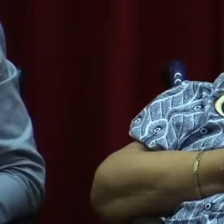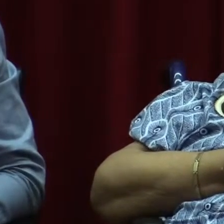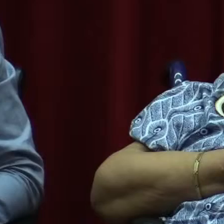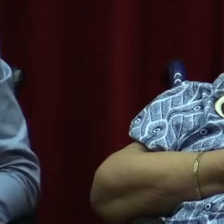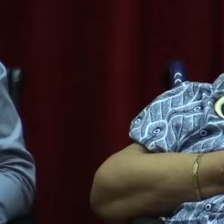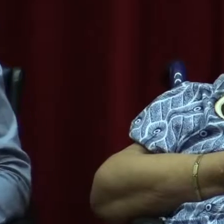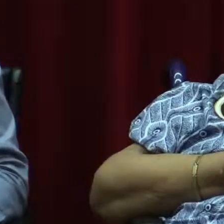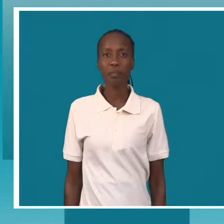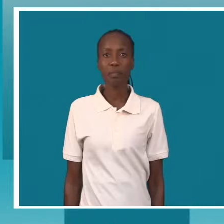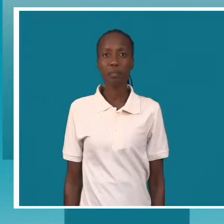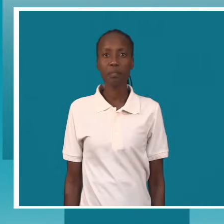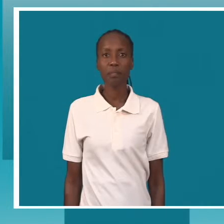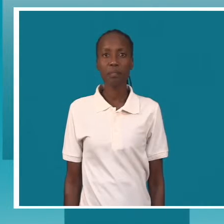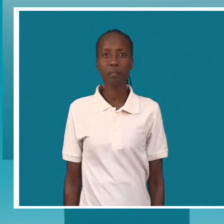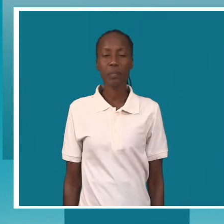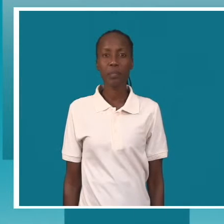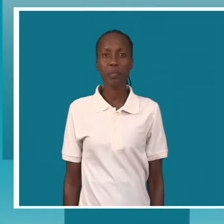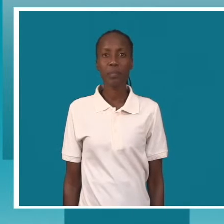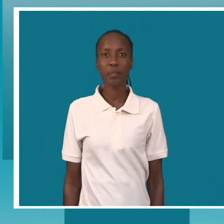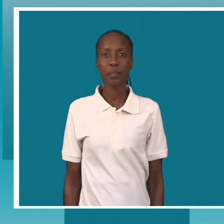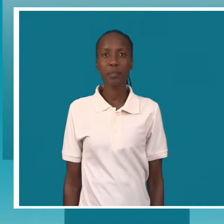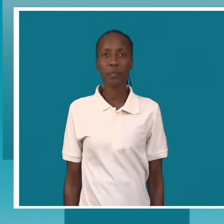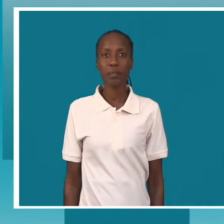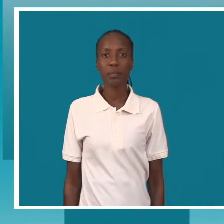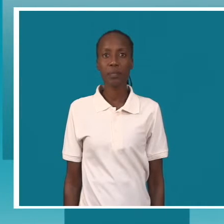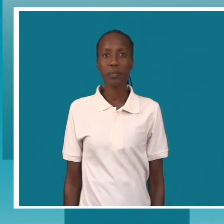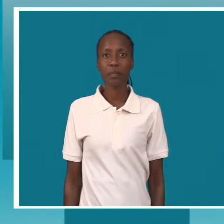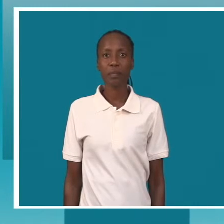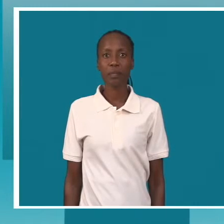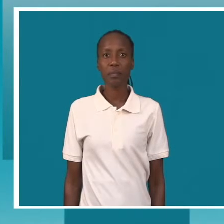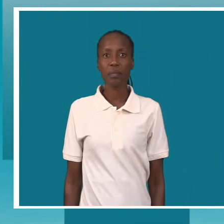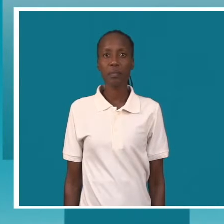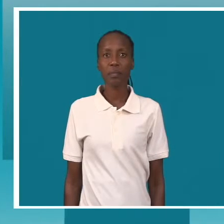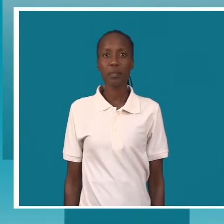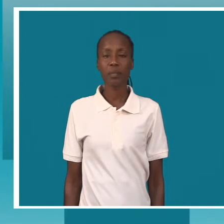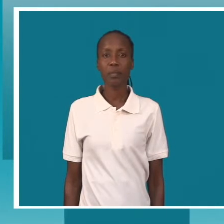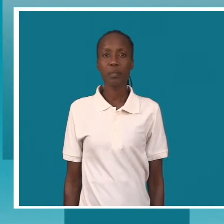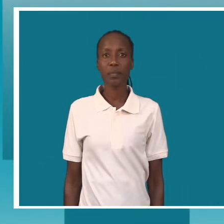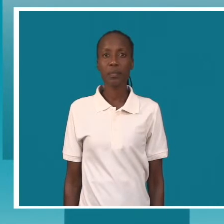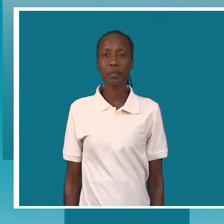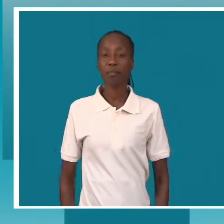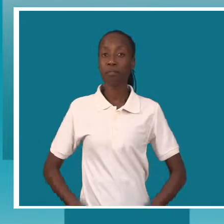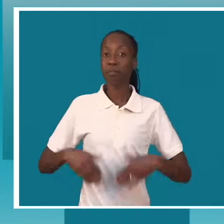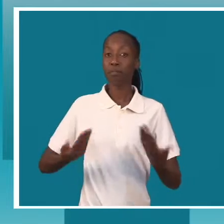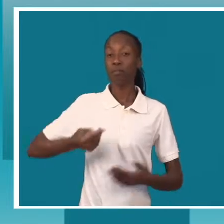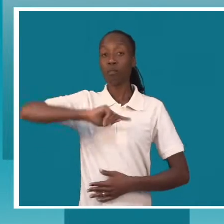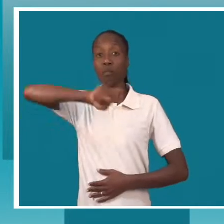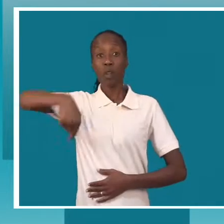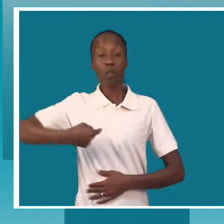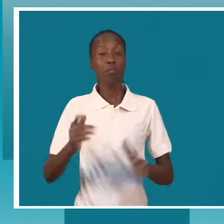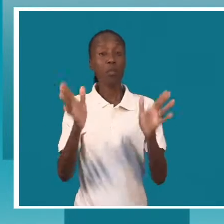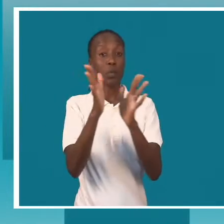dos participantes. Nós estamos disponíveis a assessorar as